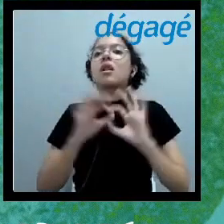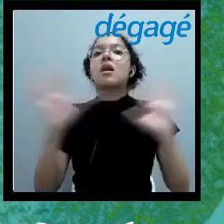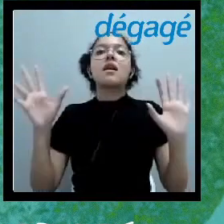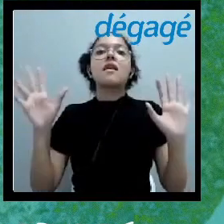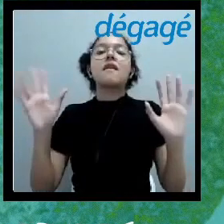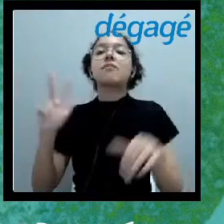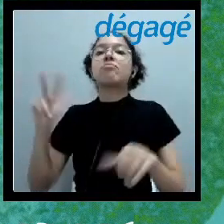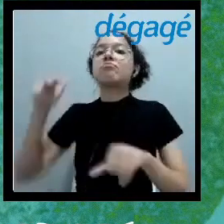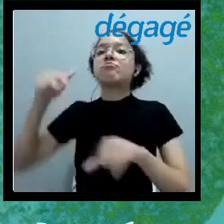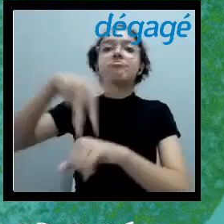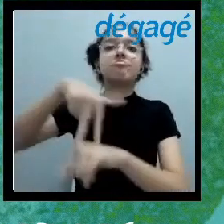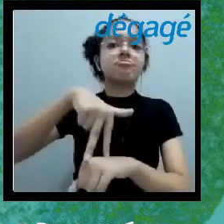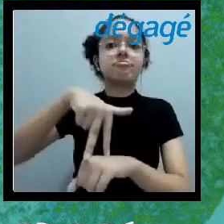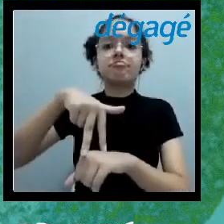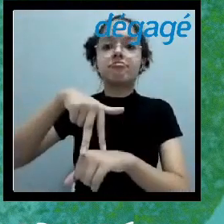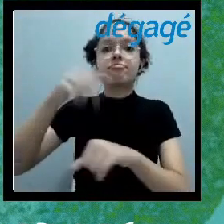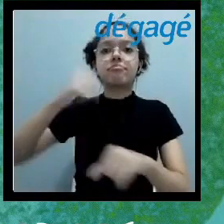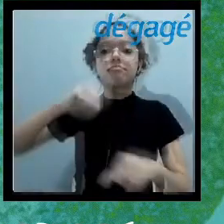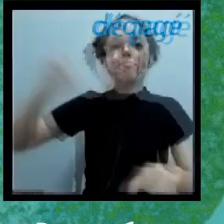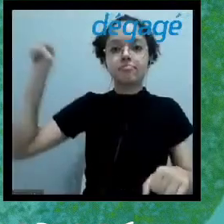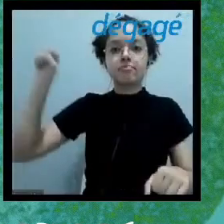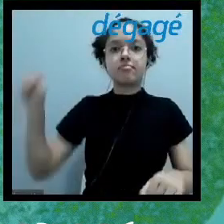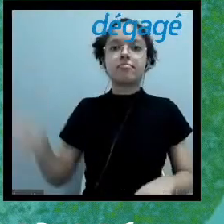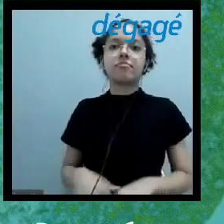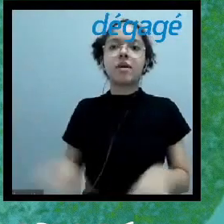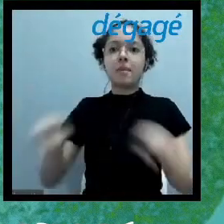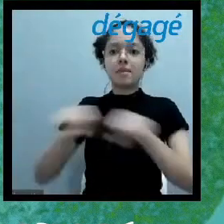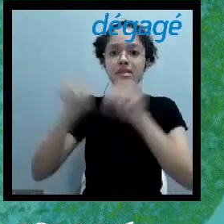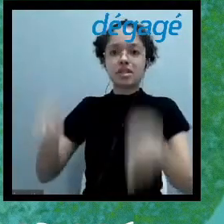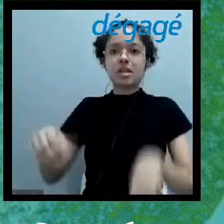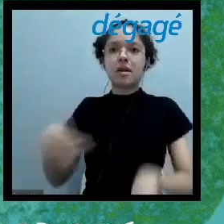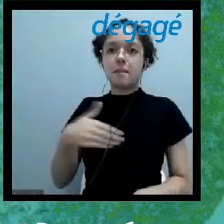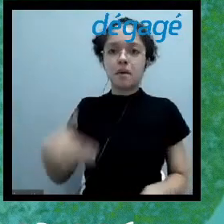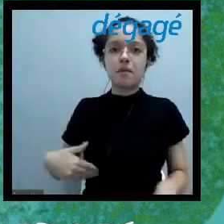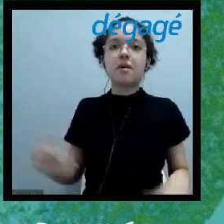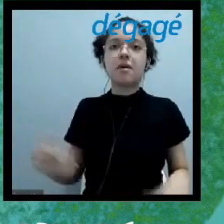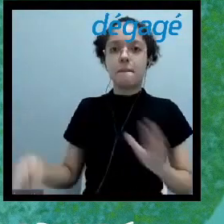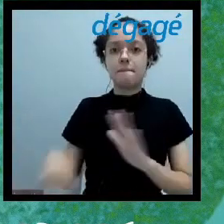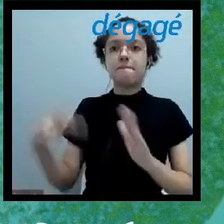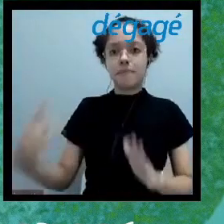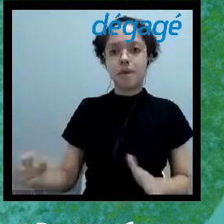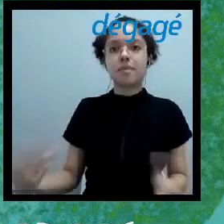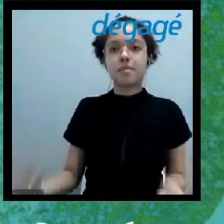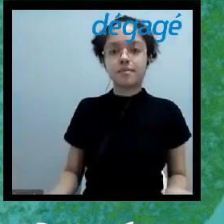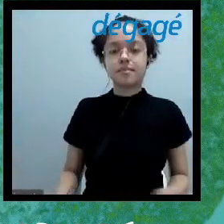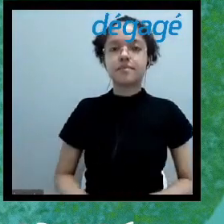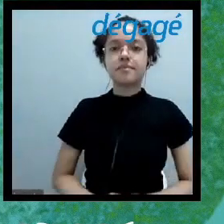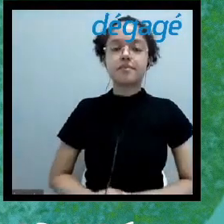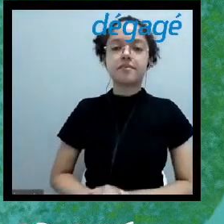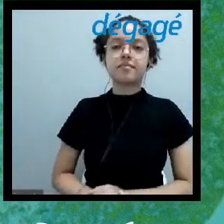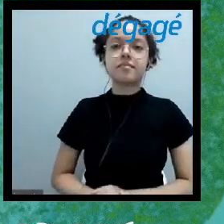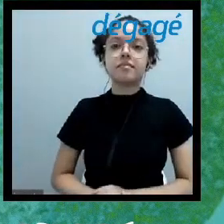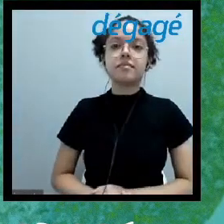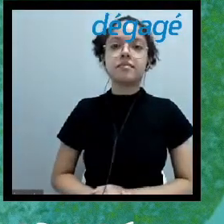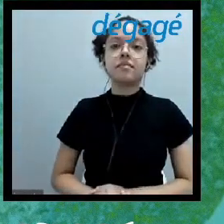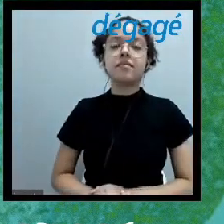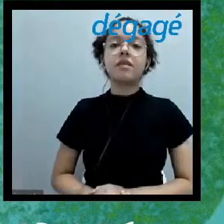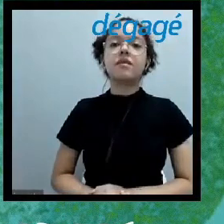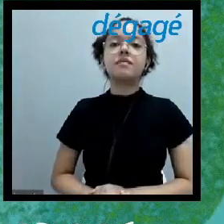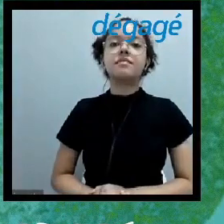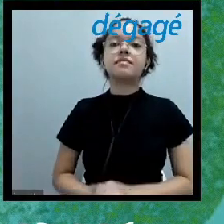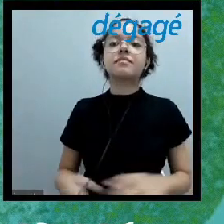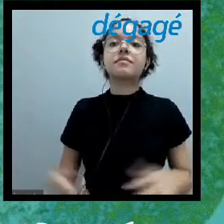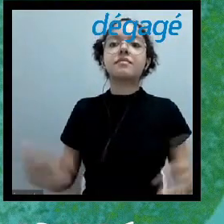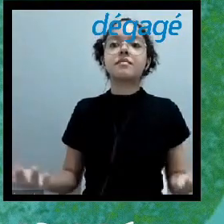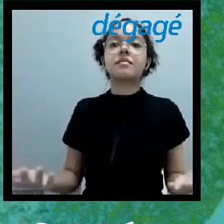os percursos do capitalismo. Então, uma boa fala da Rosa, meio que dando um fecho. Ainda vem mais uma